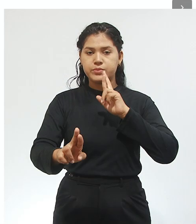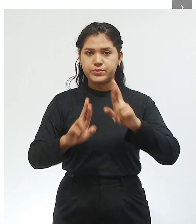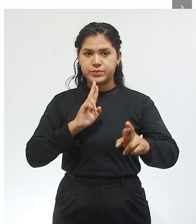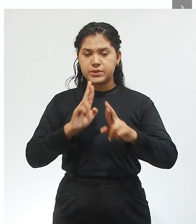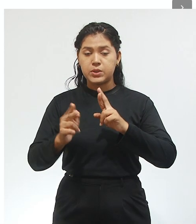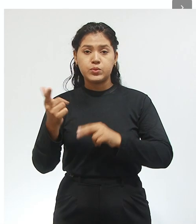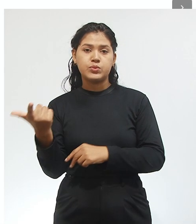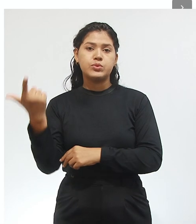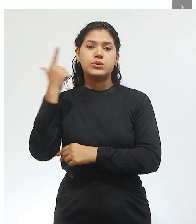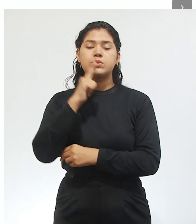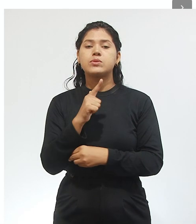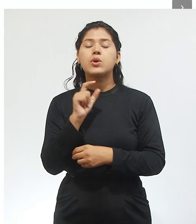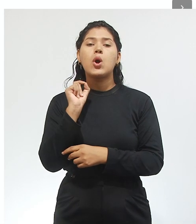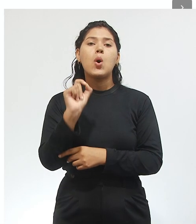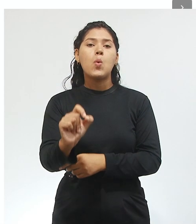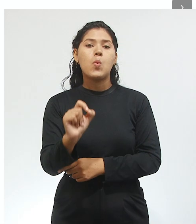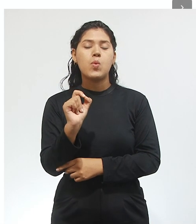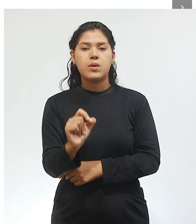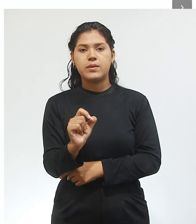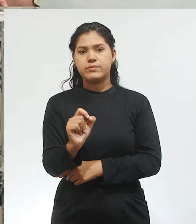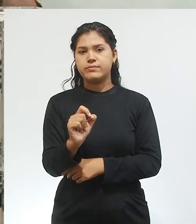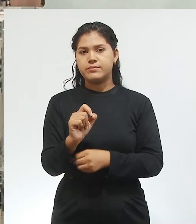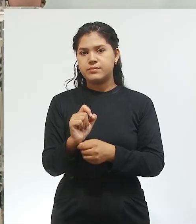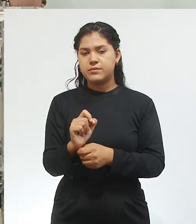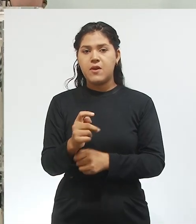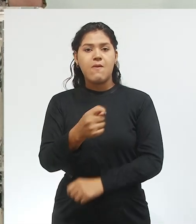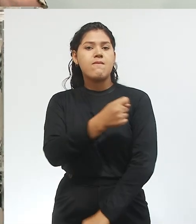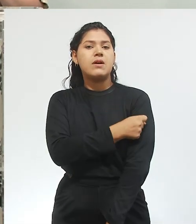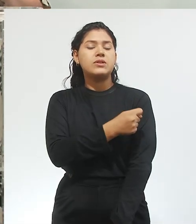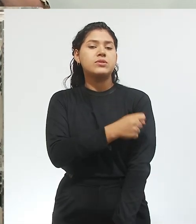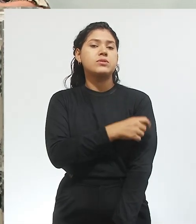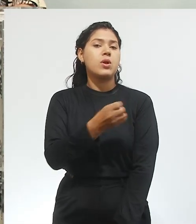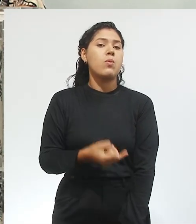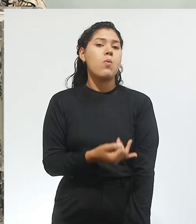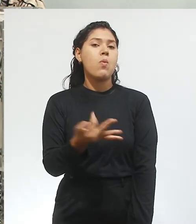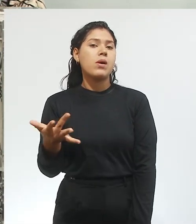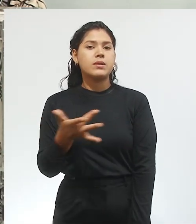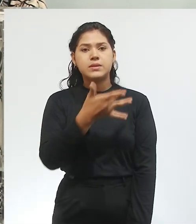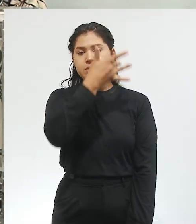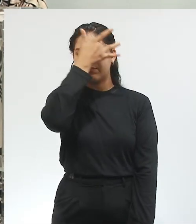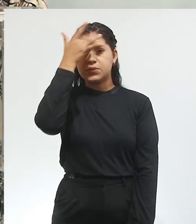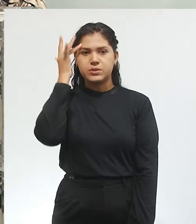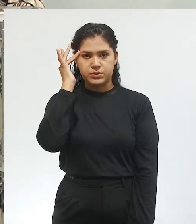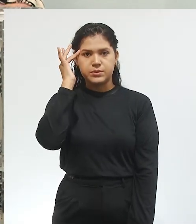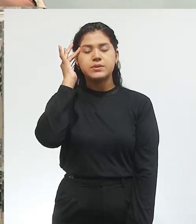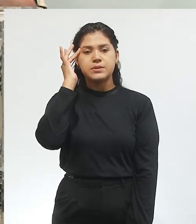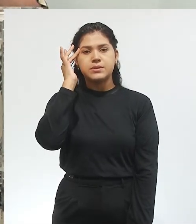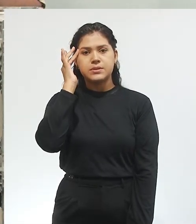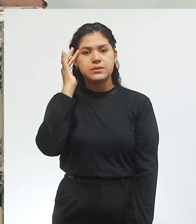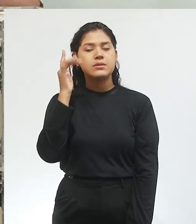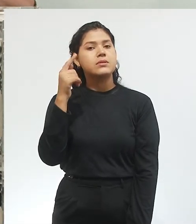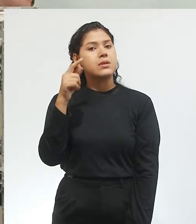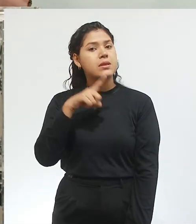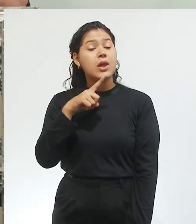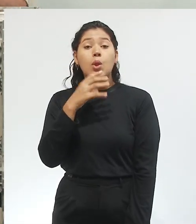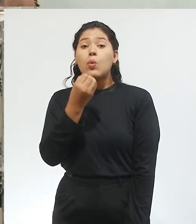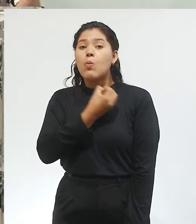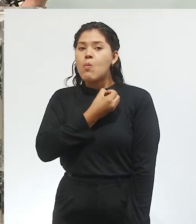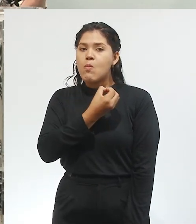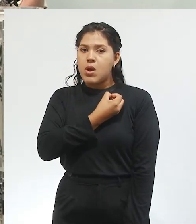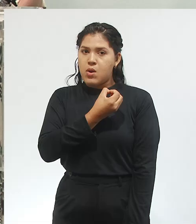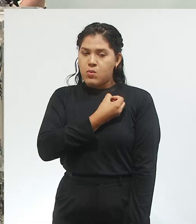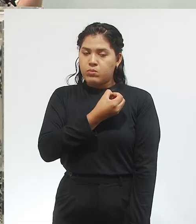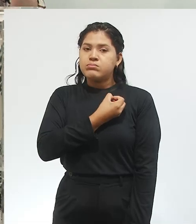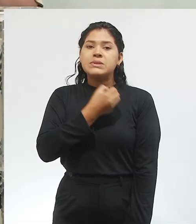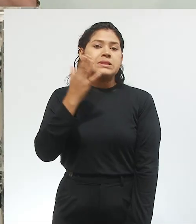aquela campanha, a gente conseguiu efetivamente vacinar quantas pessoas, né? Então a gente vai ter um